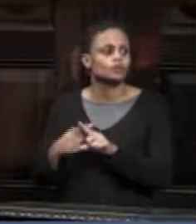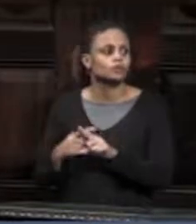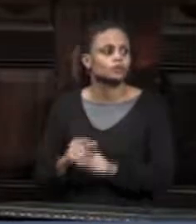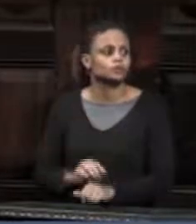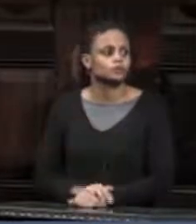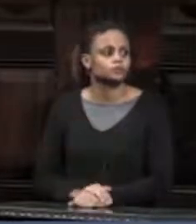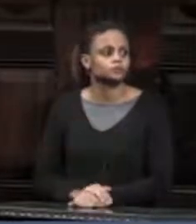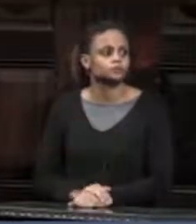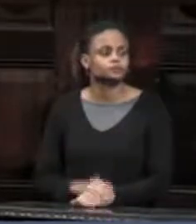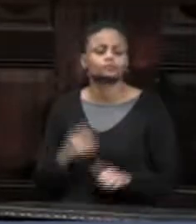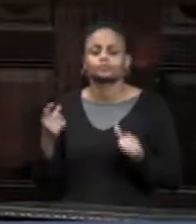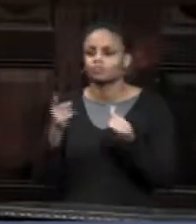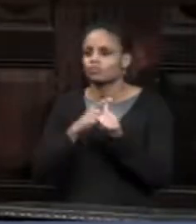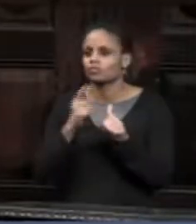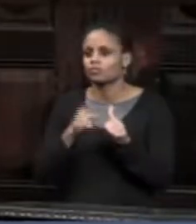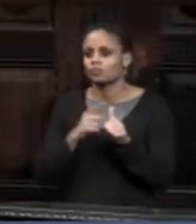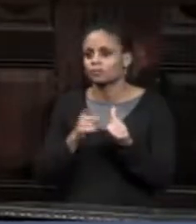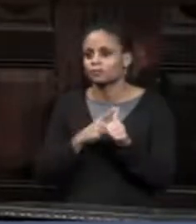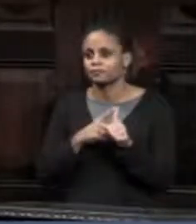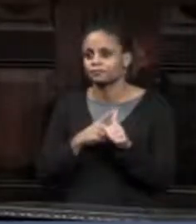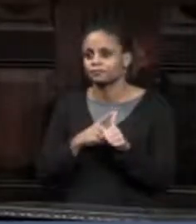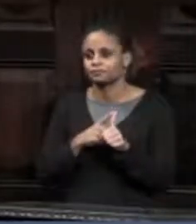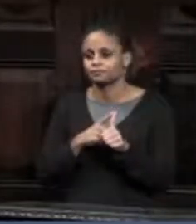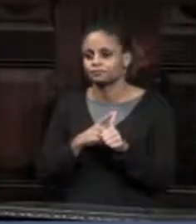fato. Primeiro,